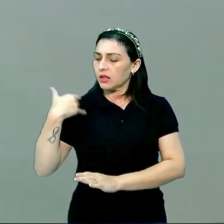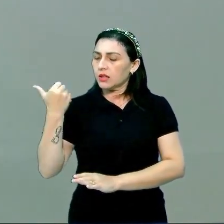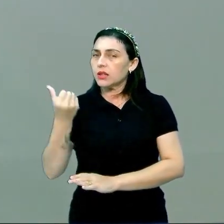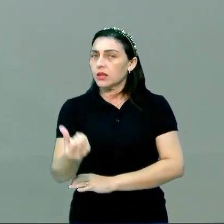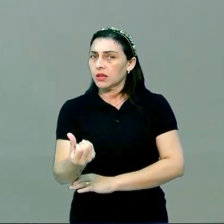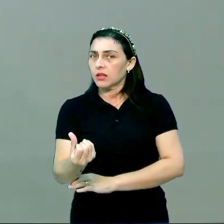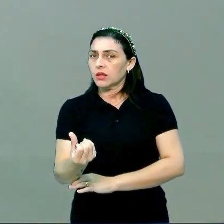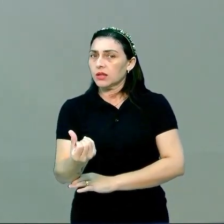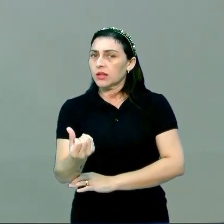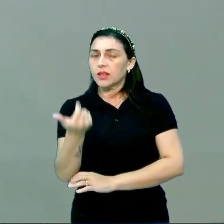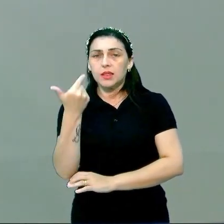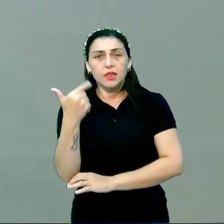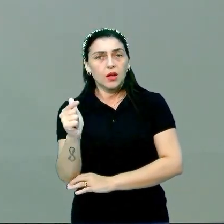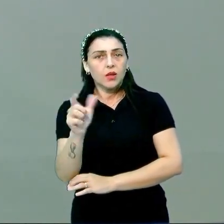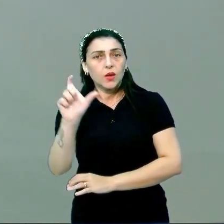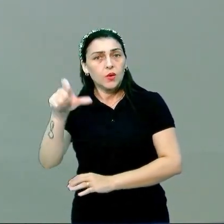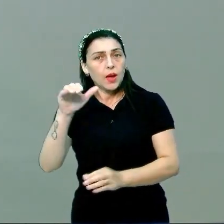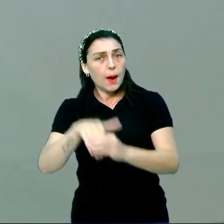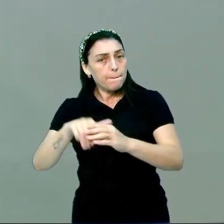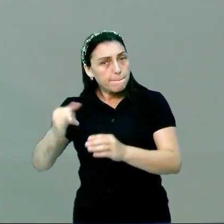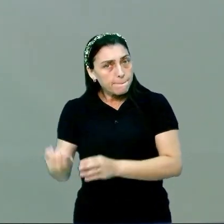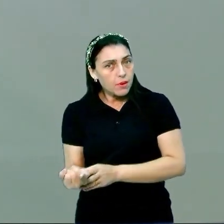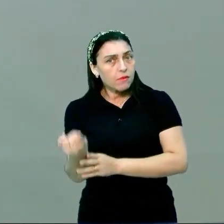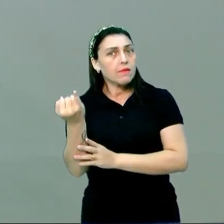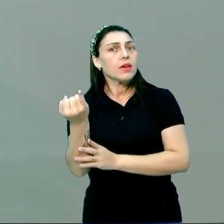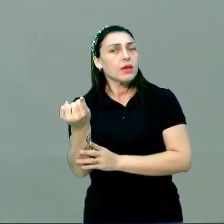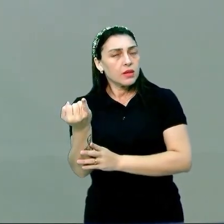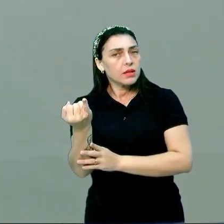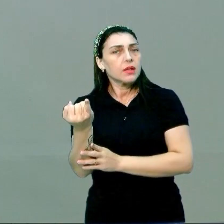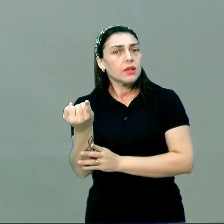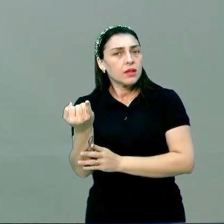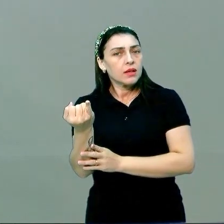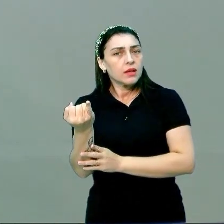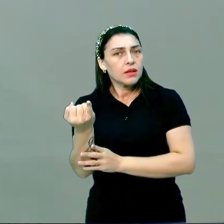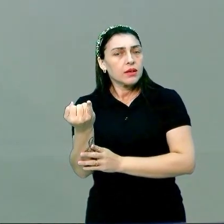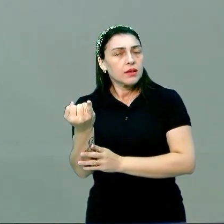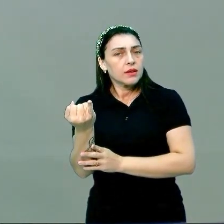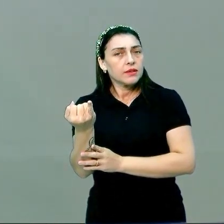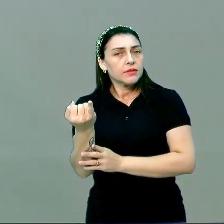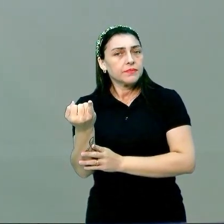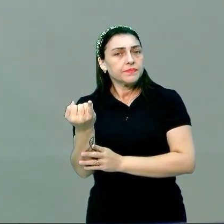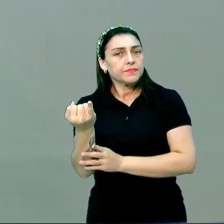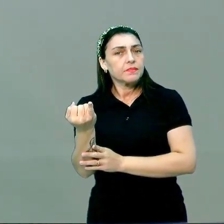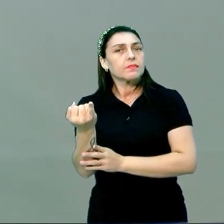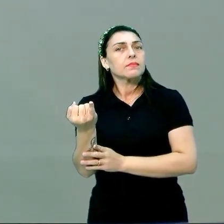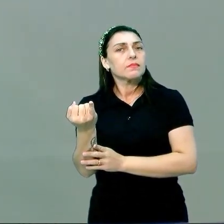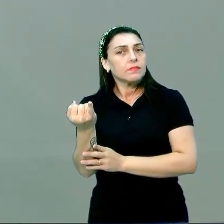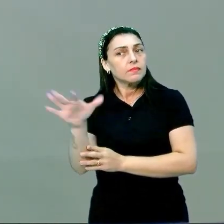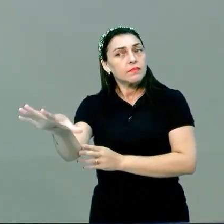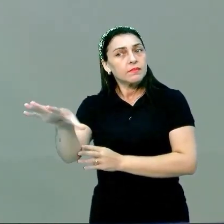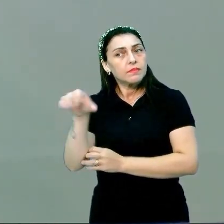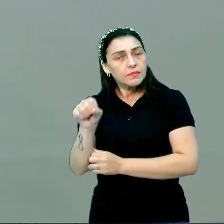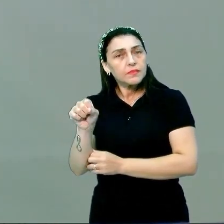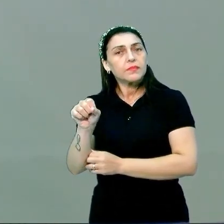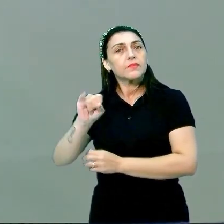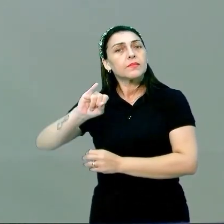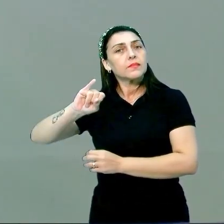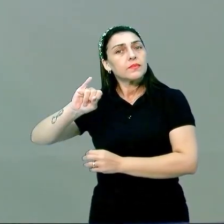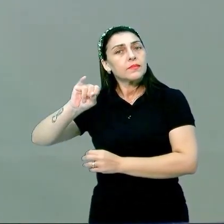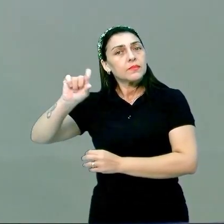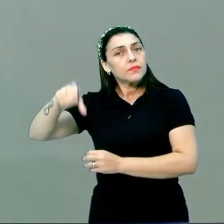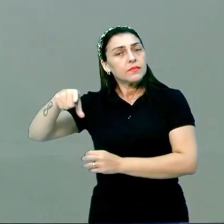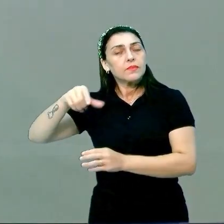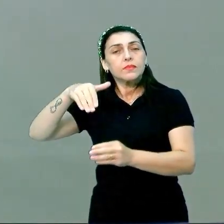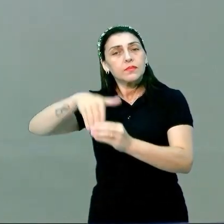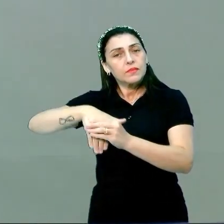né? E não tem seu título de eleitor, aproveita, né? Aproveita para tirar seu título esse ano,